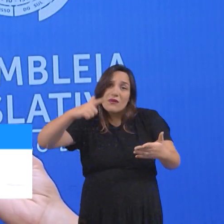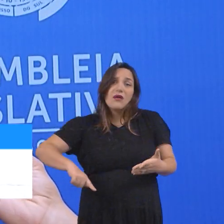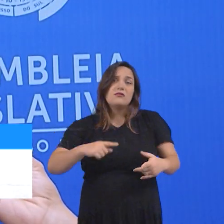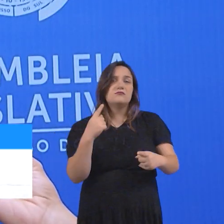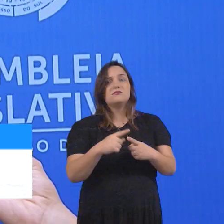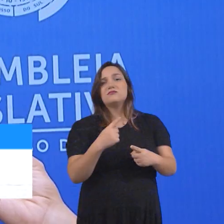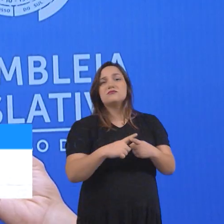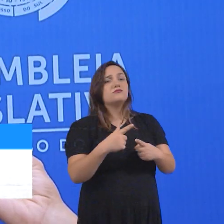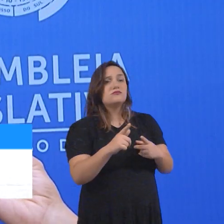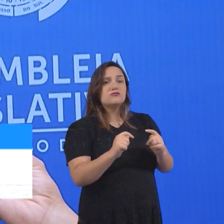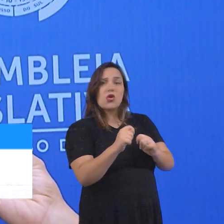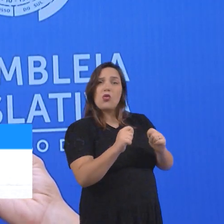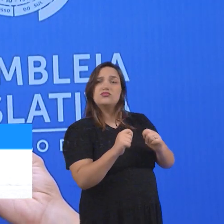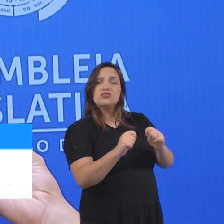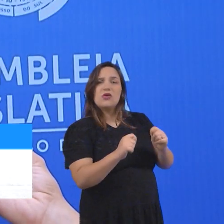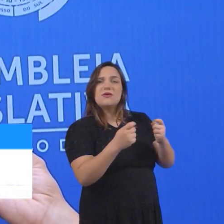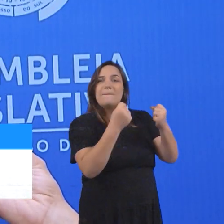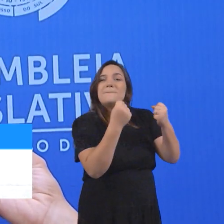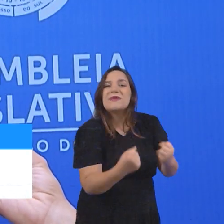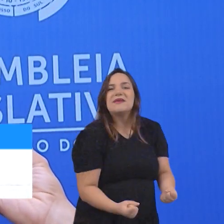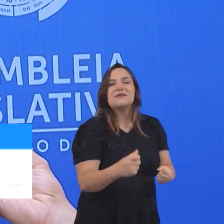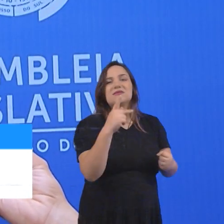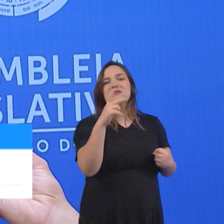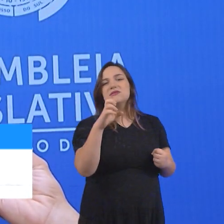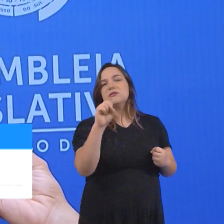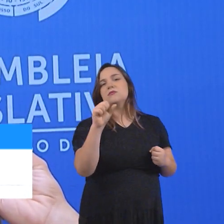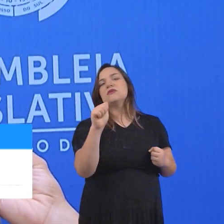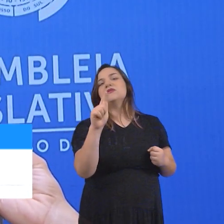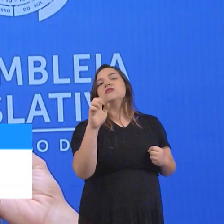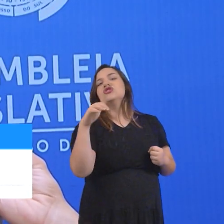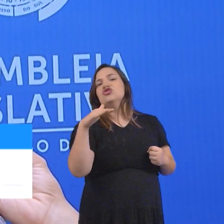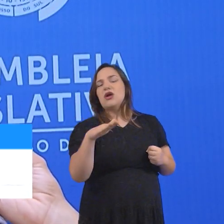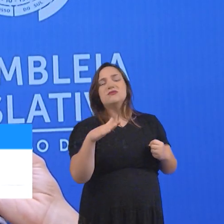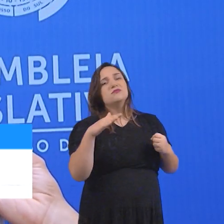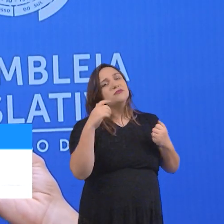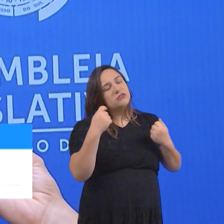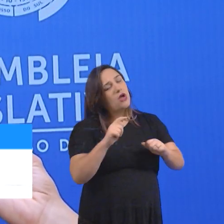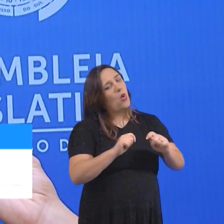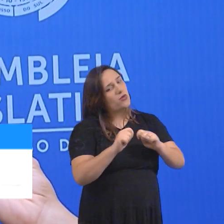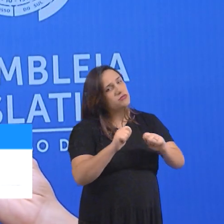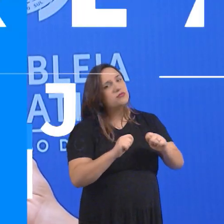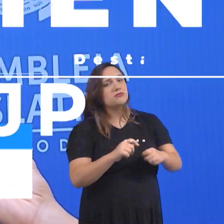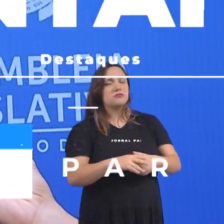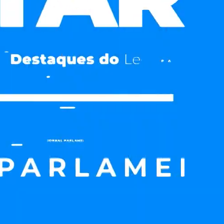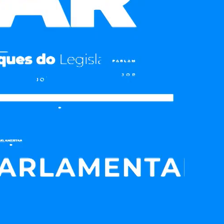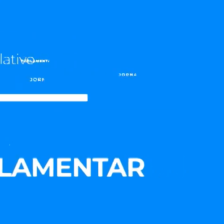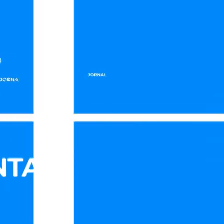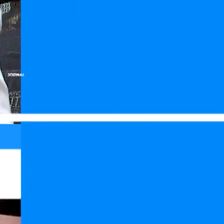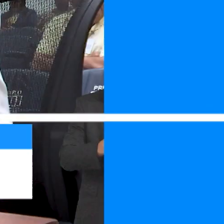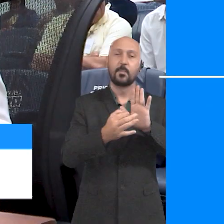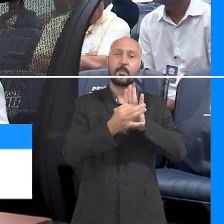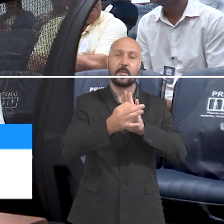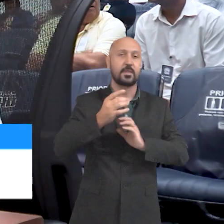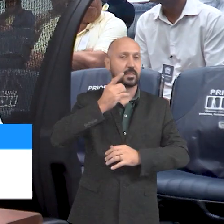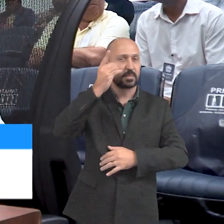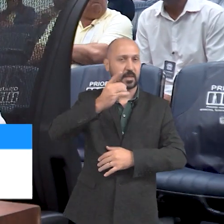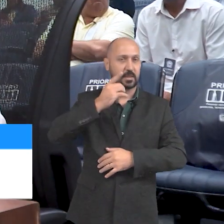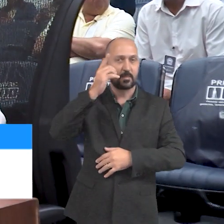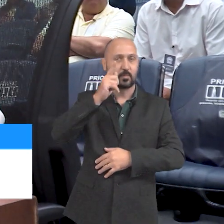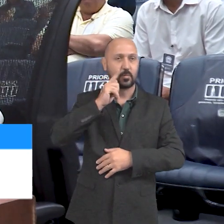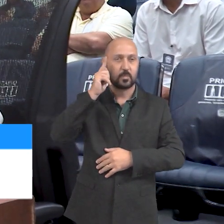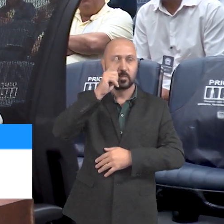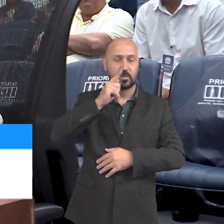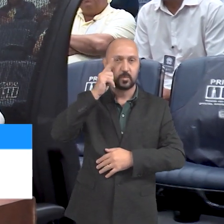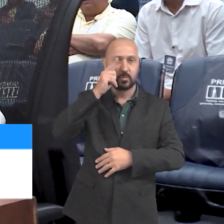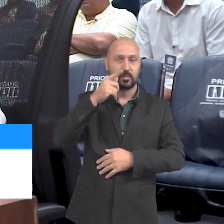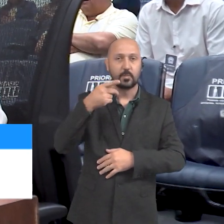tiver controle de pesagem. O que tem que ter é controle de pesagem para evitar que essas tragédias não aconteçam mais. Proposta de autoria